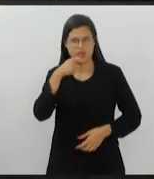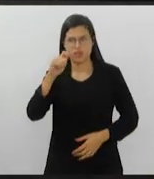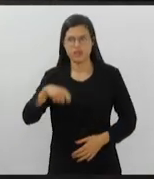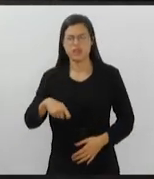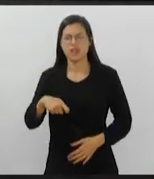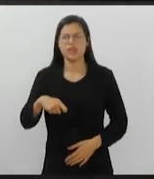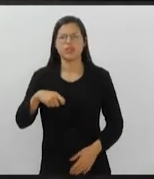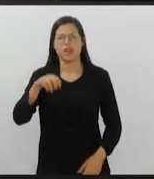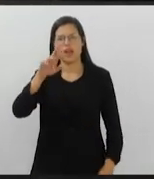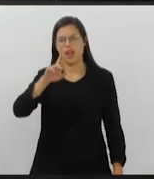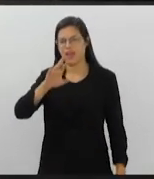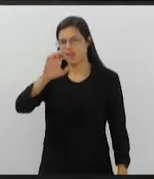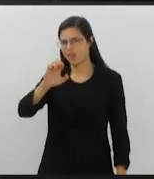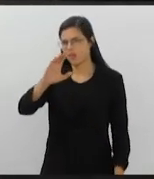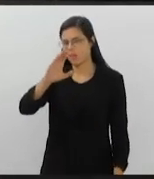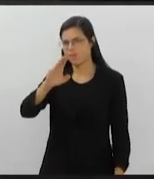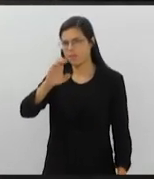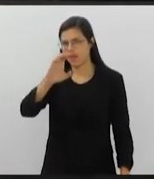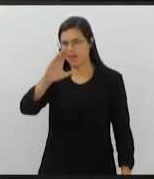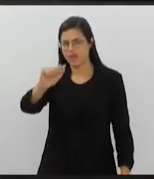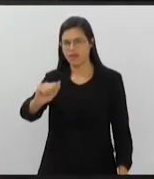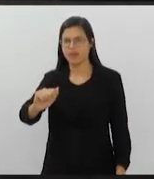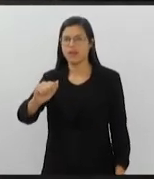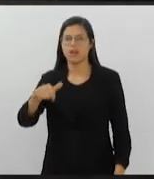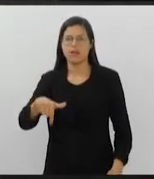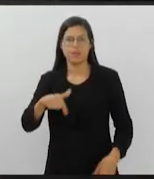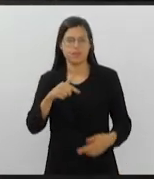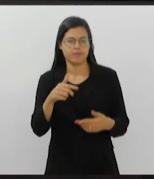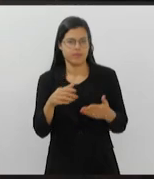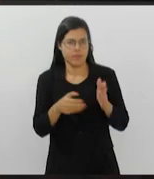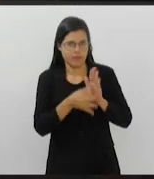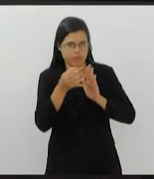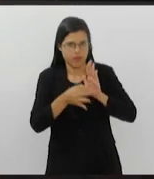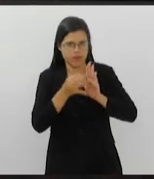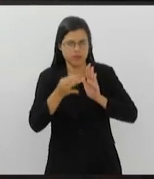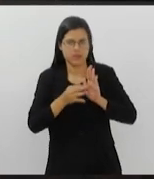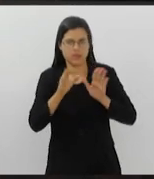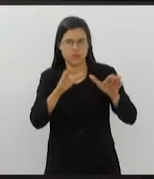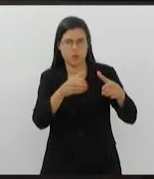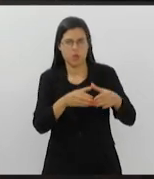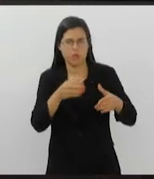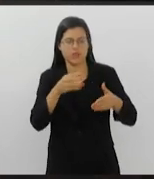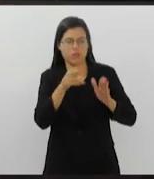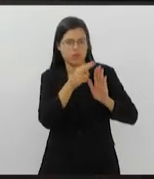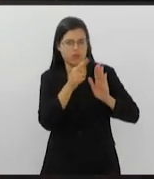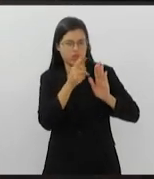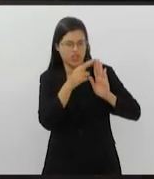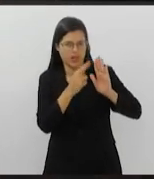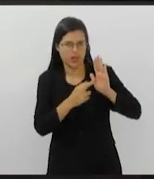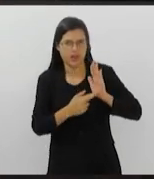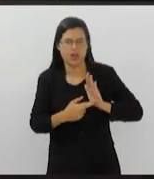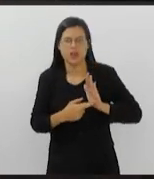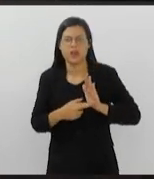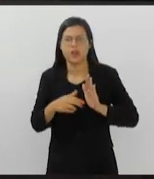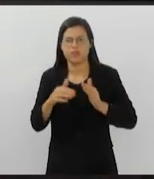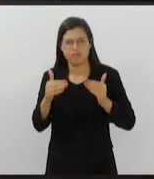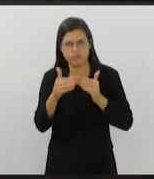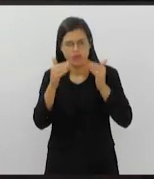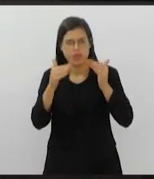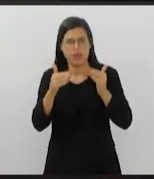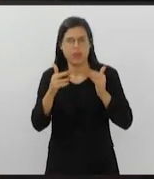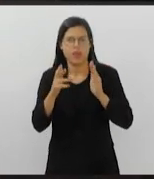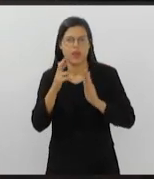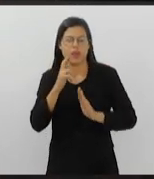Rebeca Rodrigues de Andrade. Parecer da Comissão de Normas Internas e Proposições Externas, favorável, relatoria